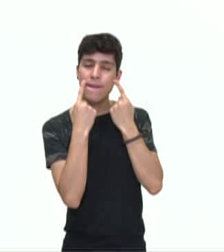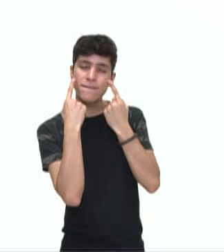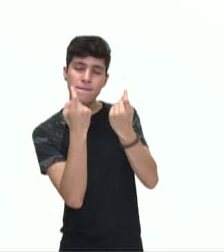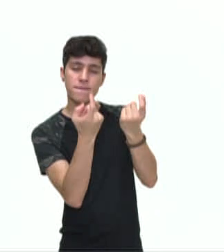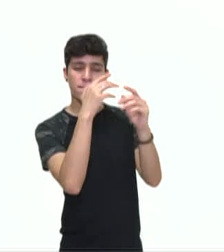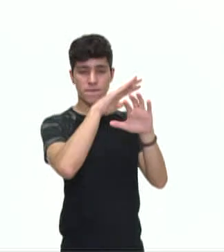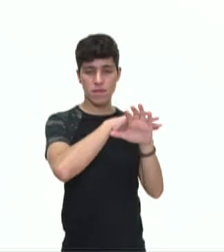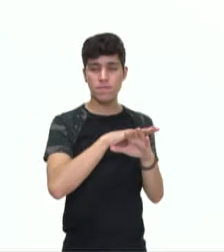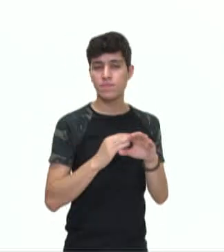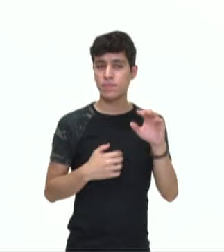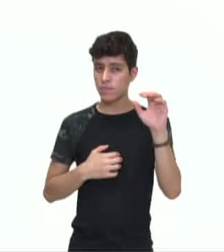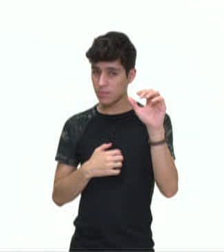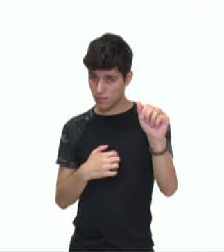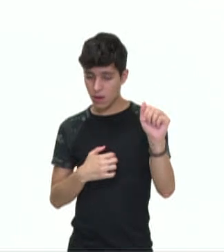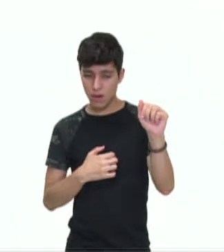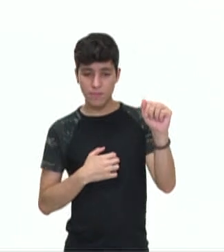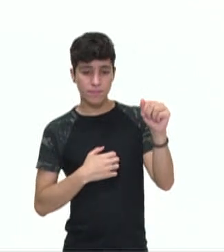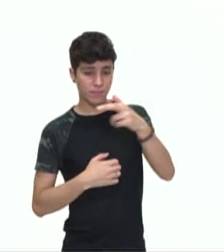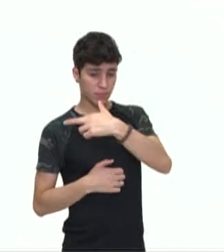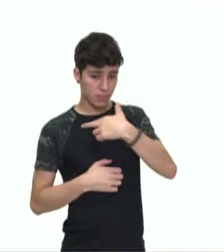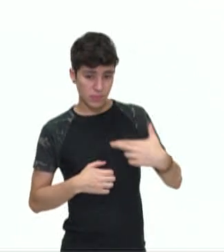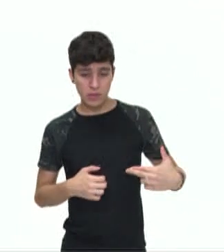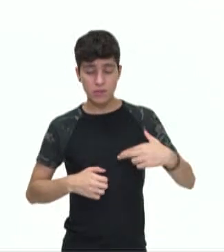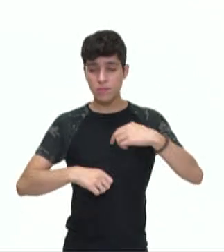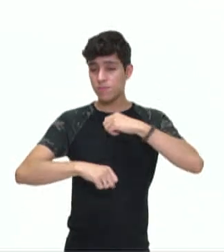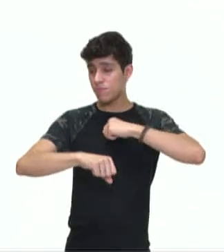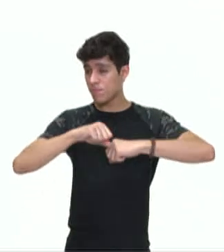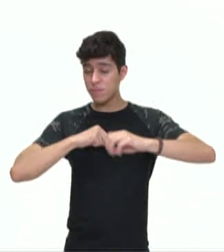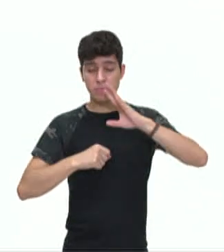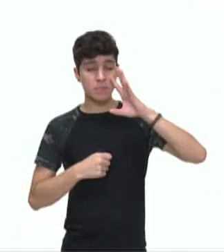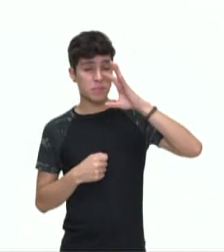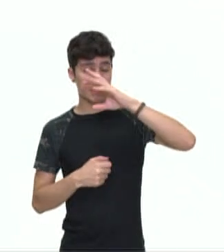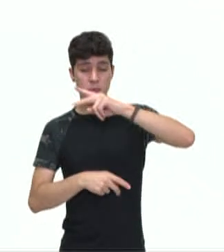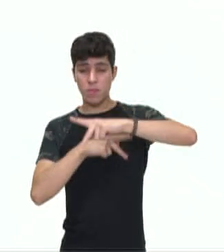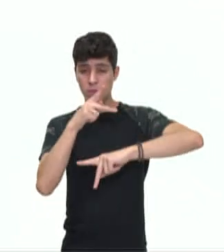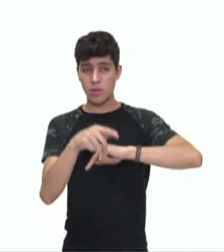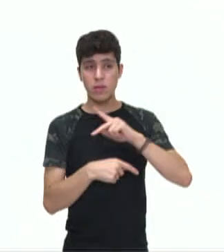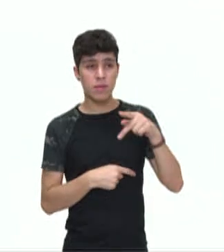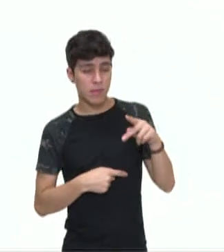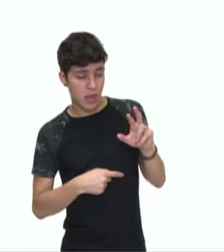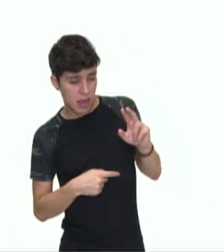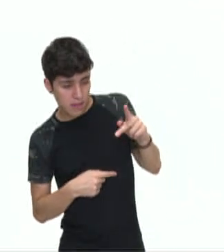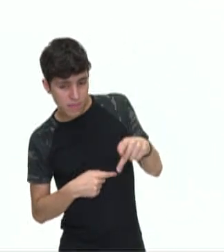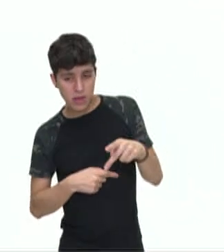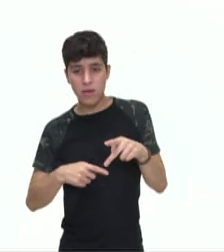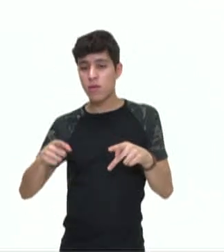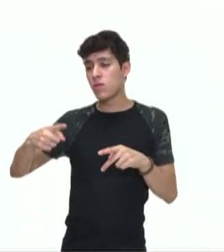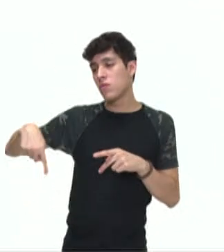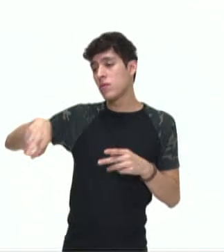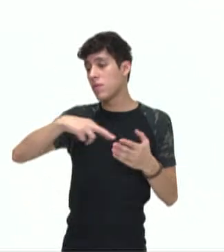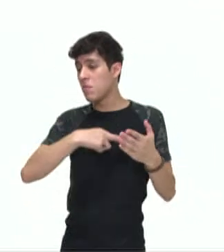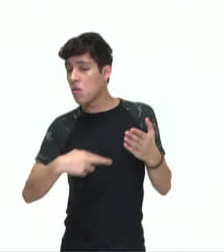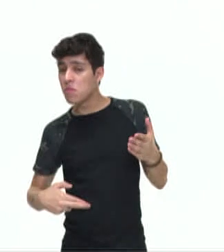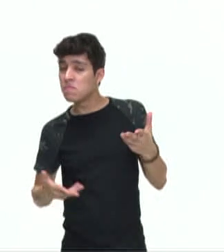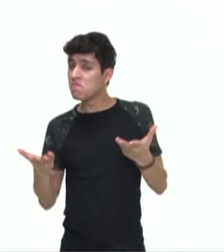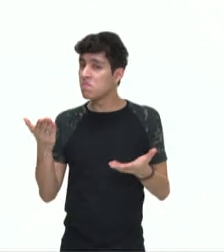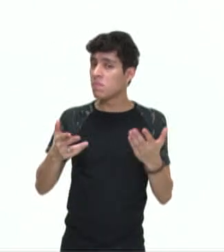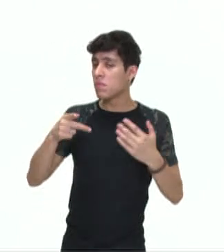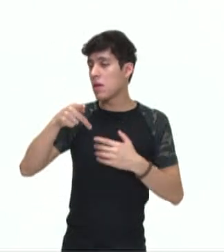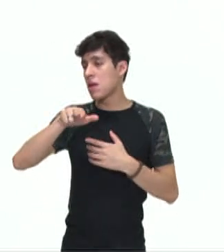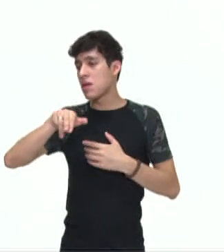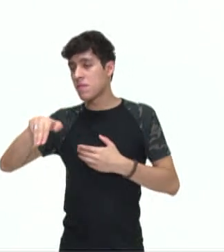dos republicanos radicais populistas, PRP, e dos republicanos moderados,